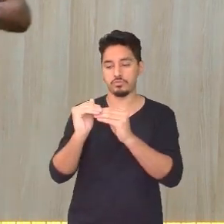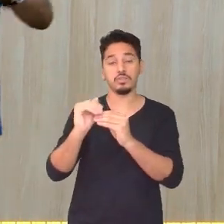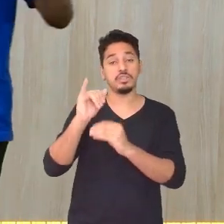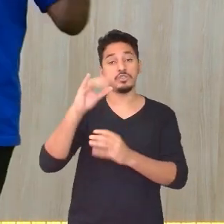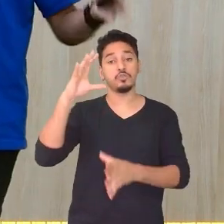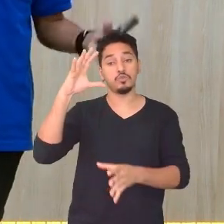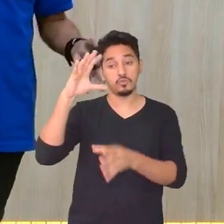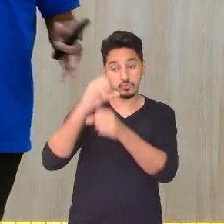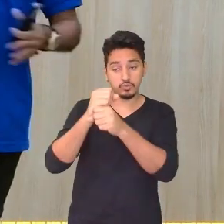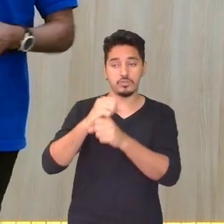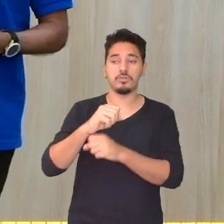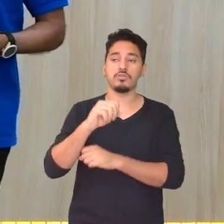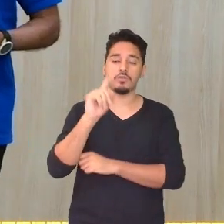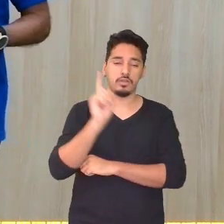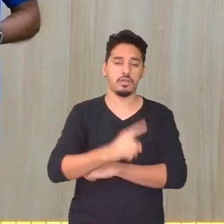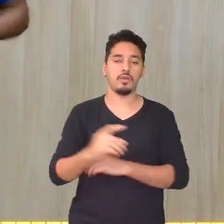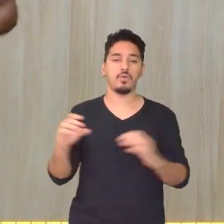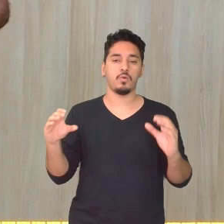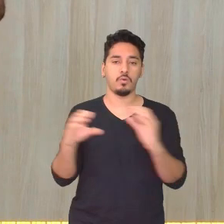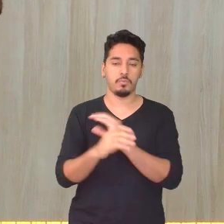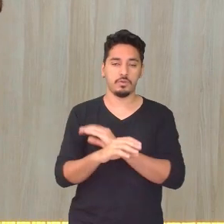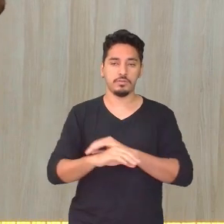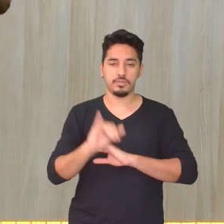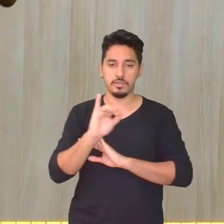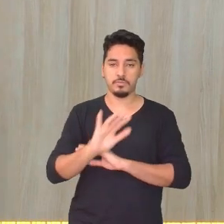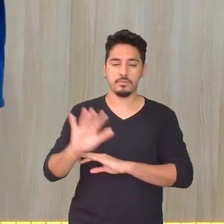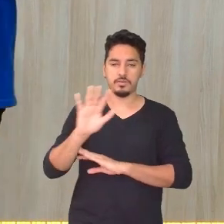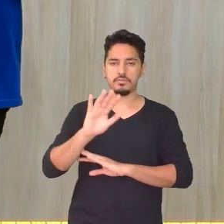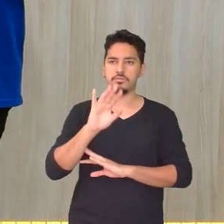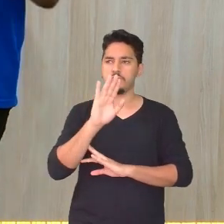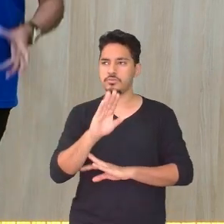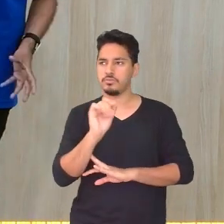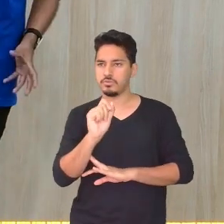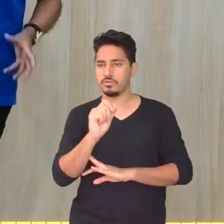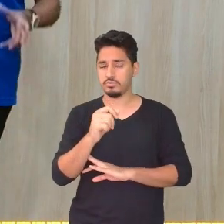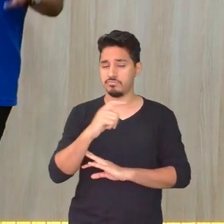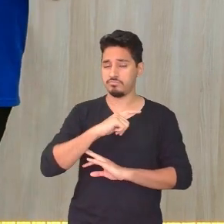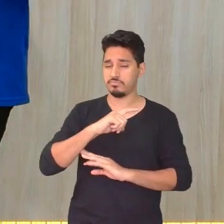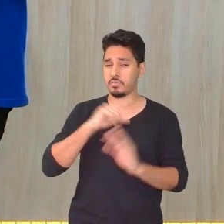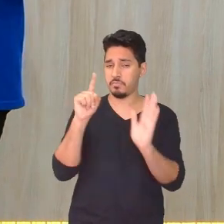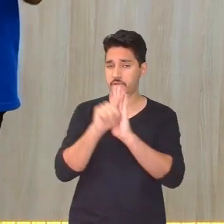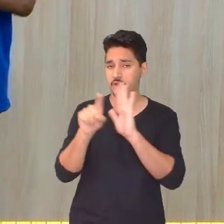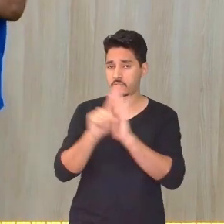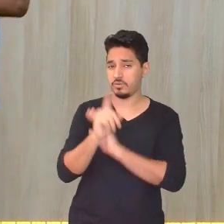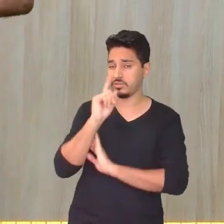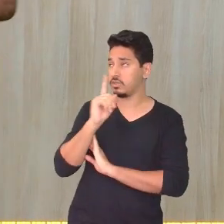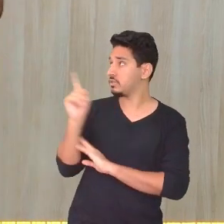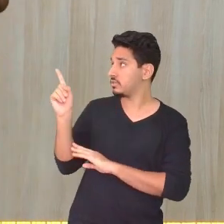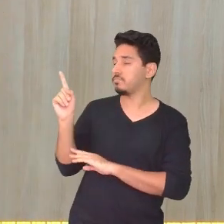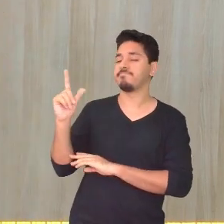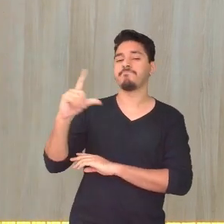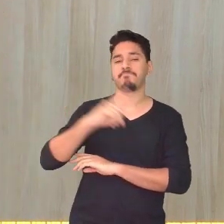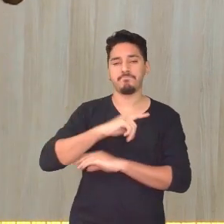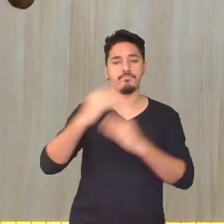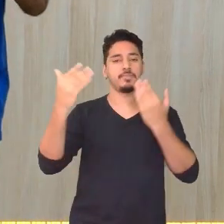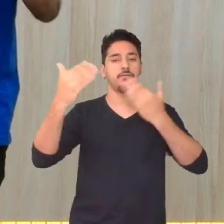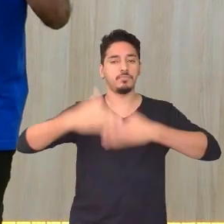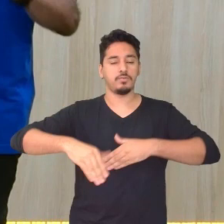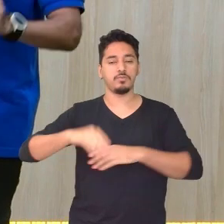volume completo da figura em si. Então vejam que assim, questões desse jeito, cai aí na sua avaliação